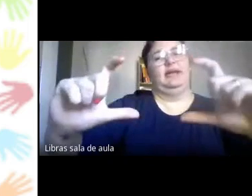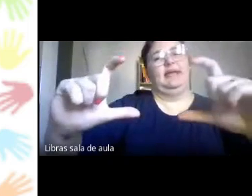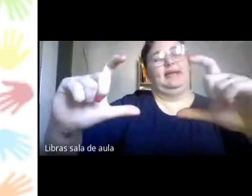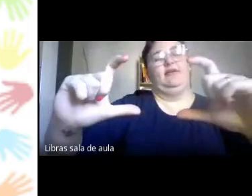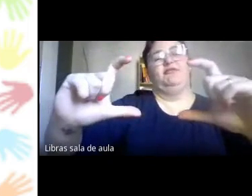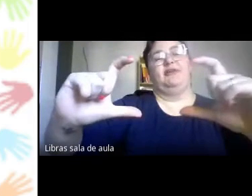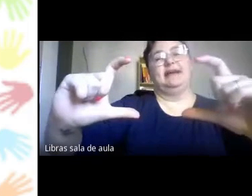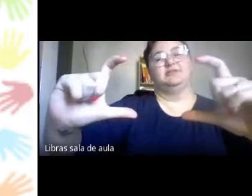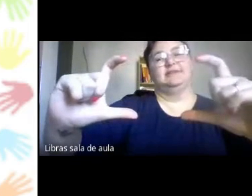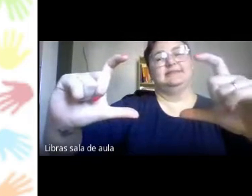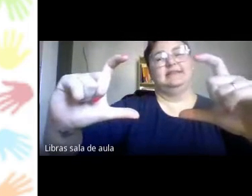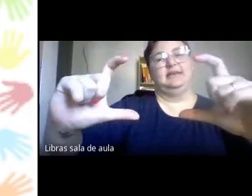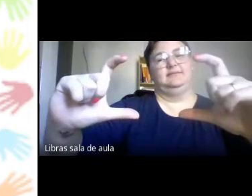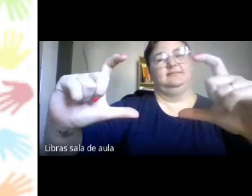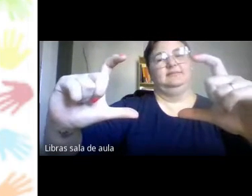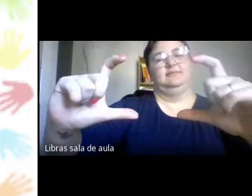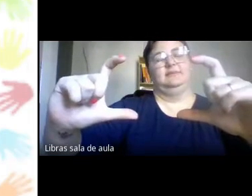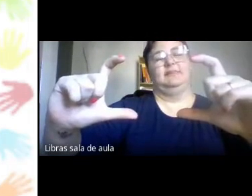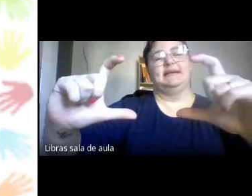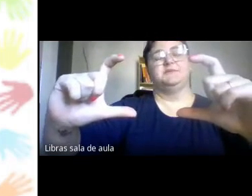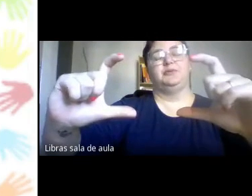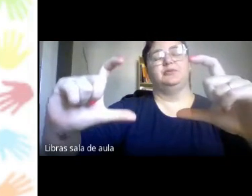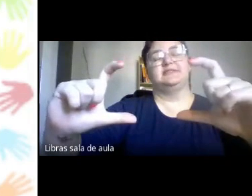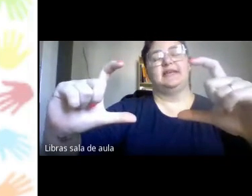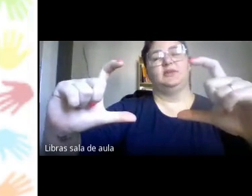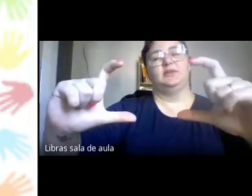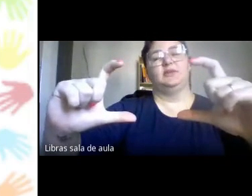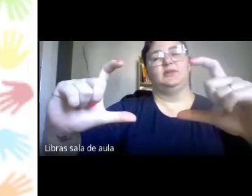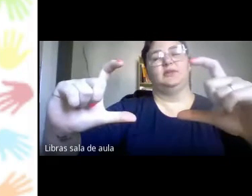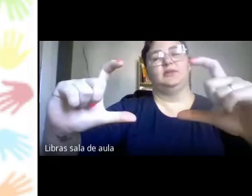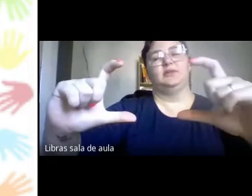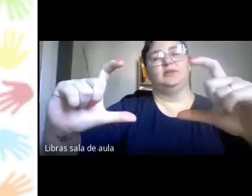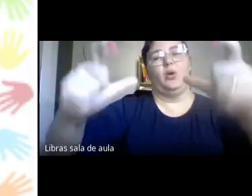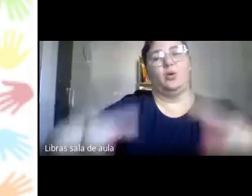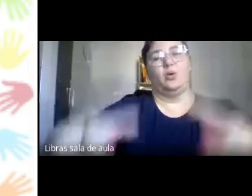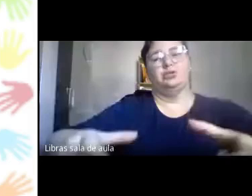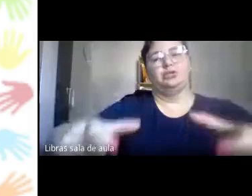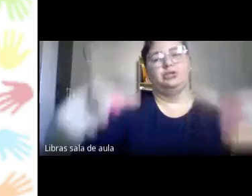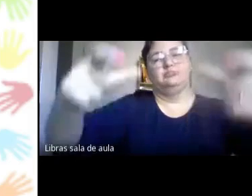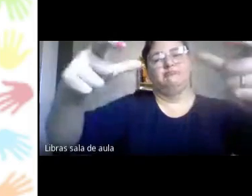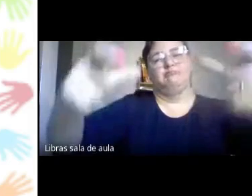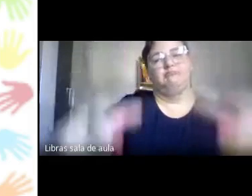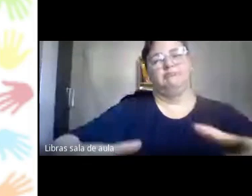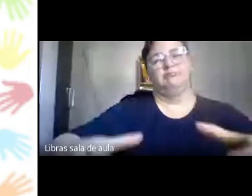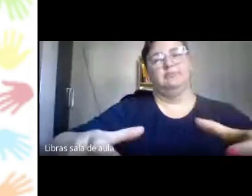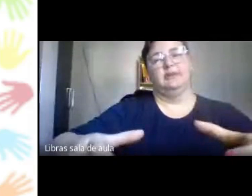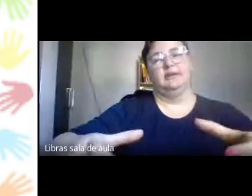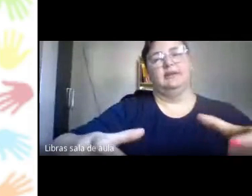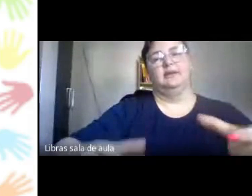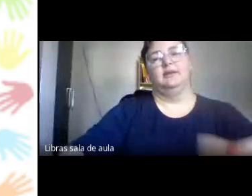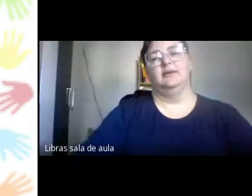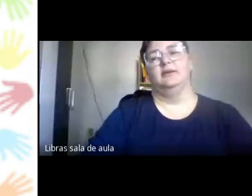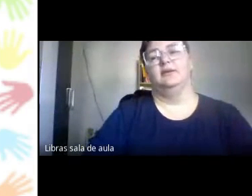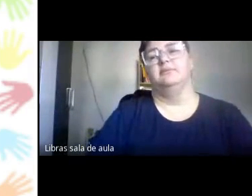Ó, eu faço assim, mais pro C do que pro L. Onde?